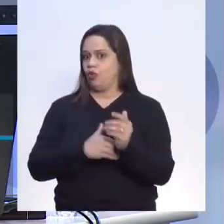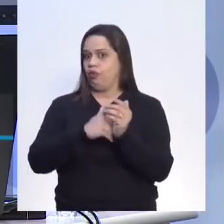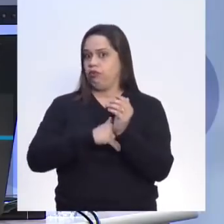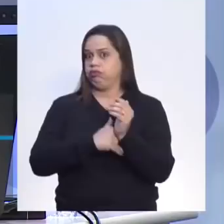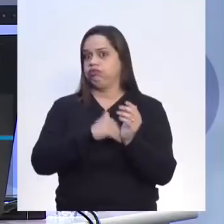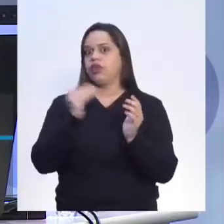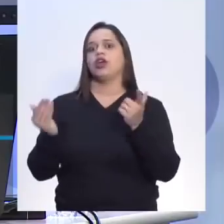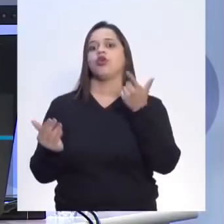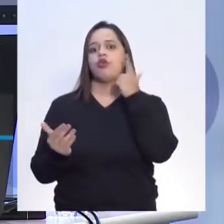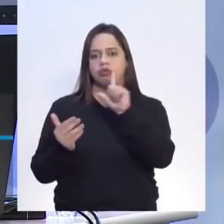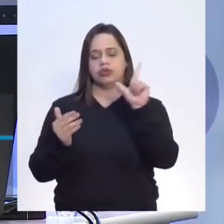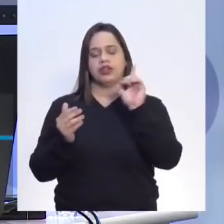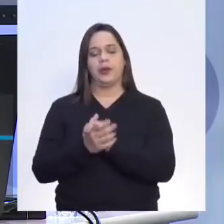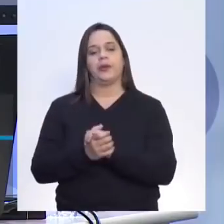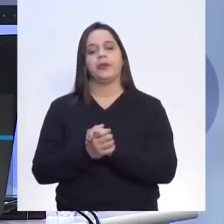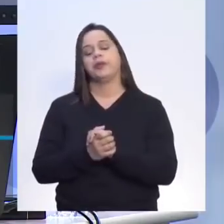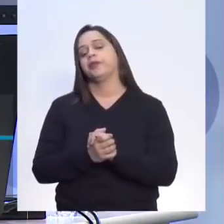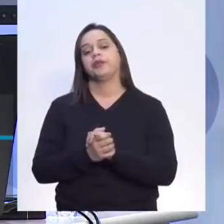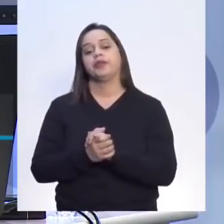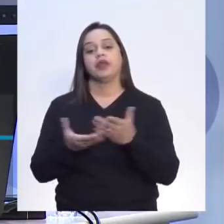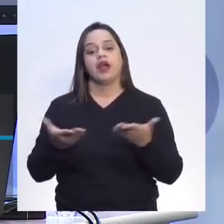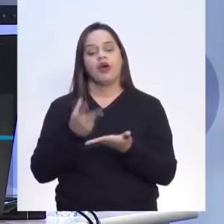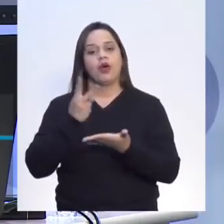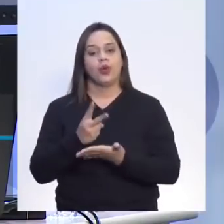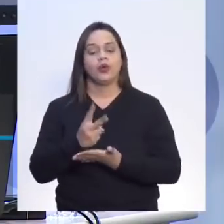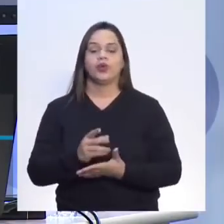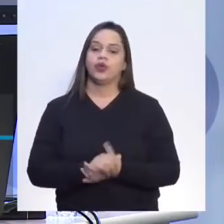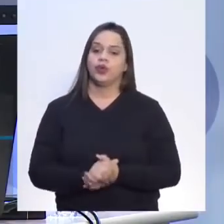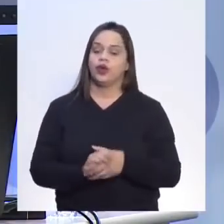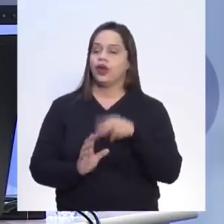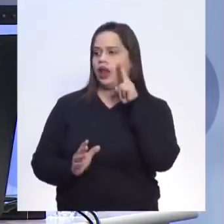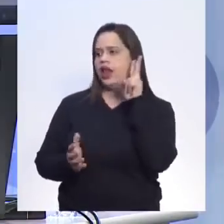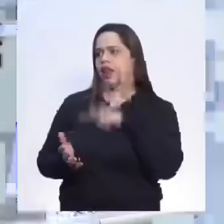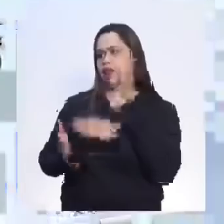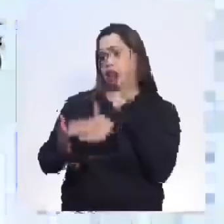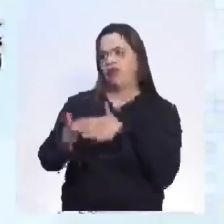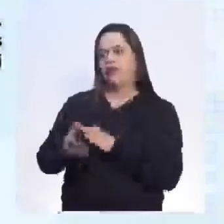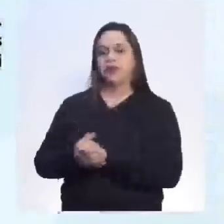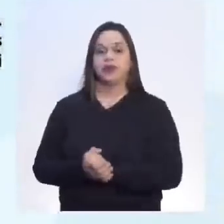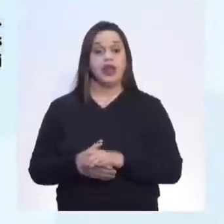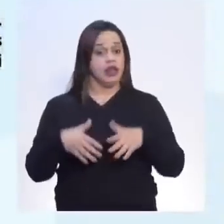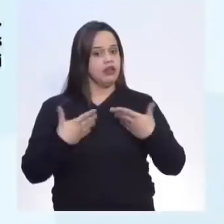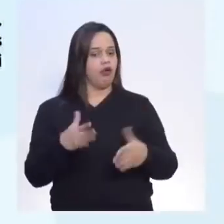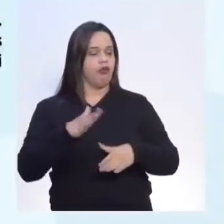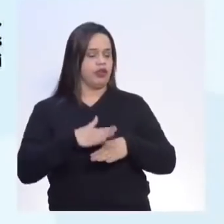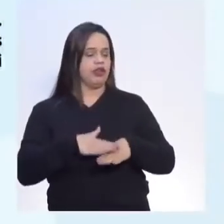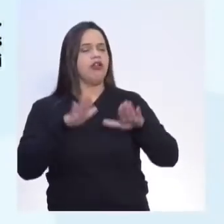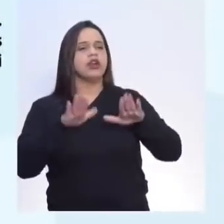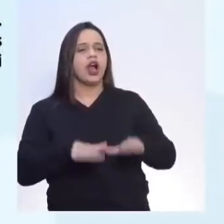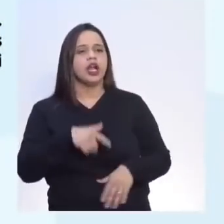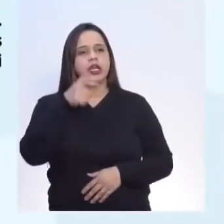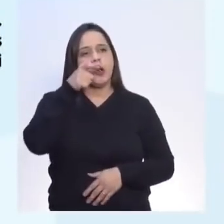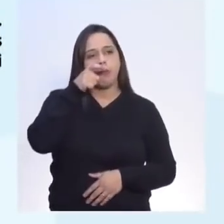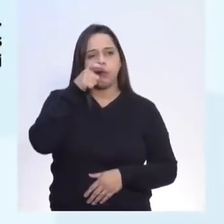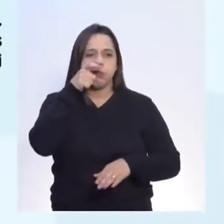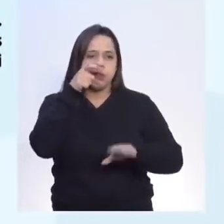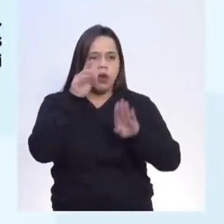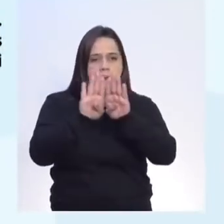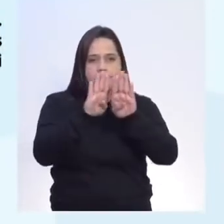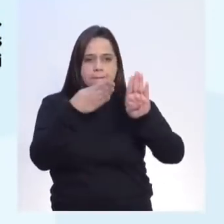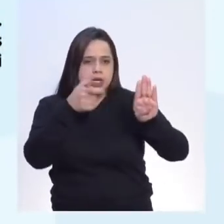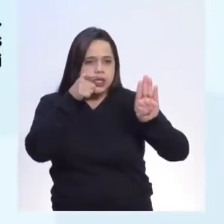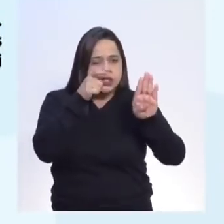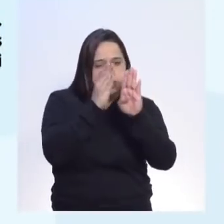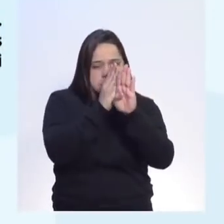certo? Então, vamos lá. Aí, continua. Lê ideia, por favor. Assim fizeram. Ficaram ali de olho na porta, espiando